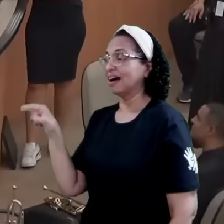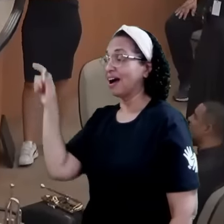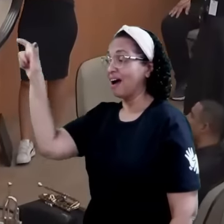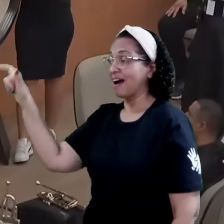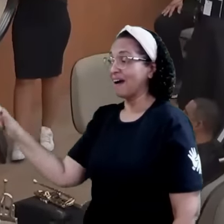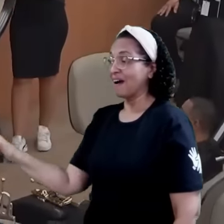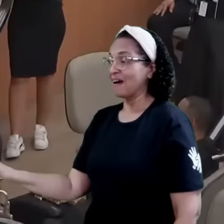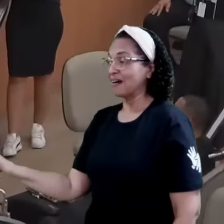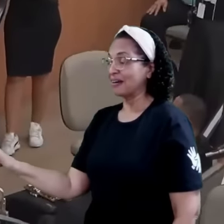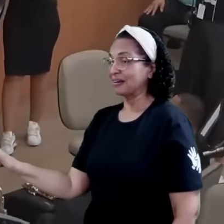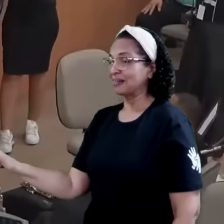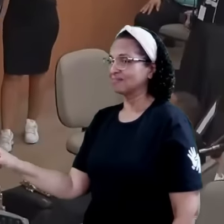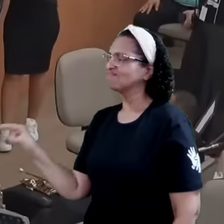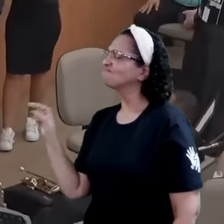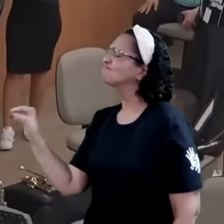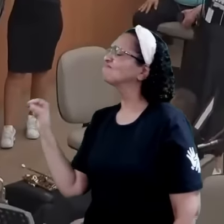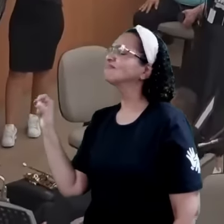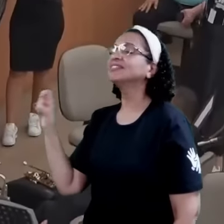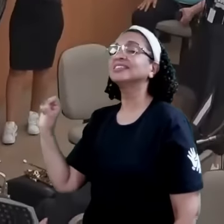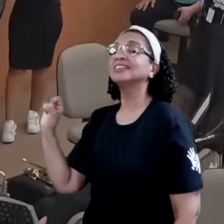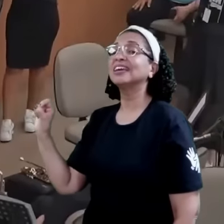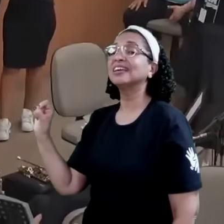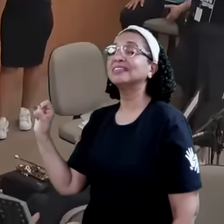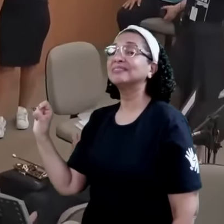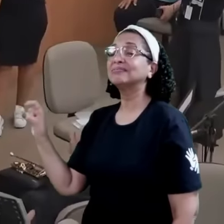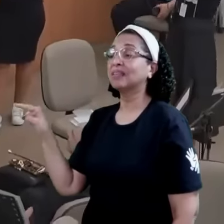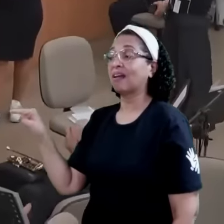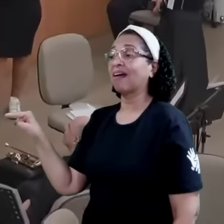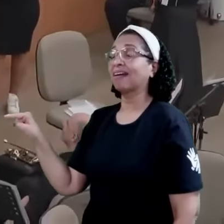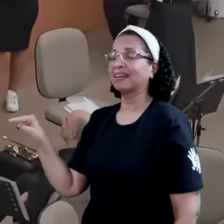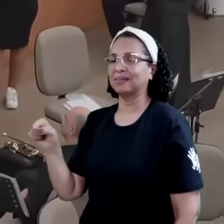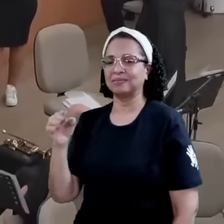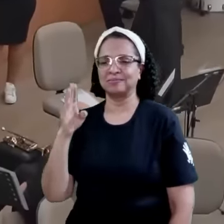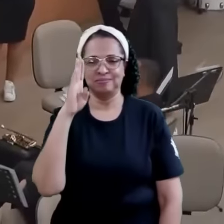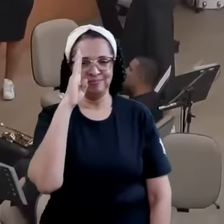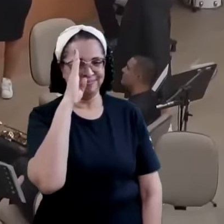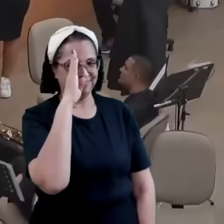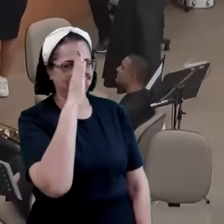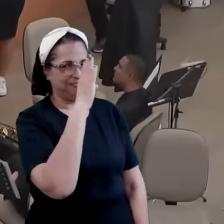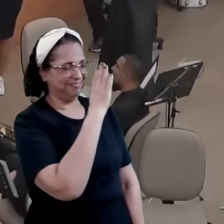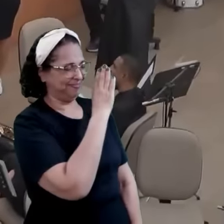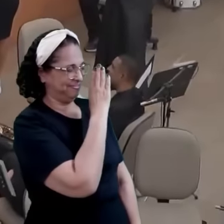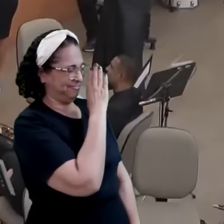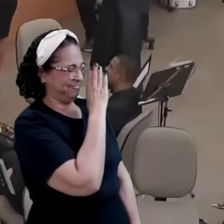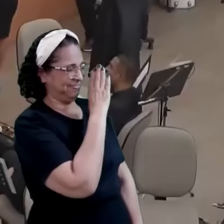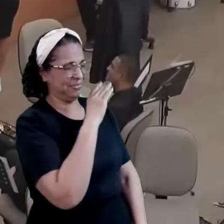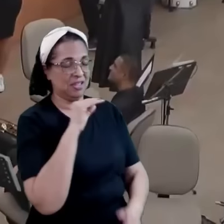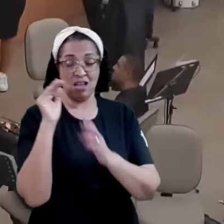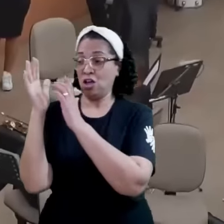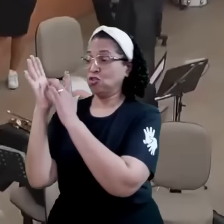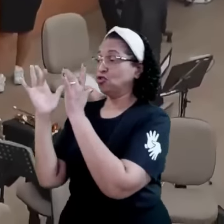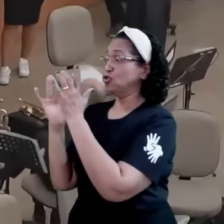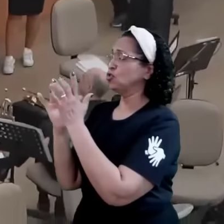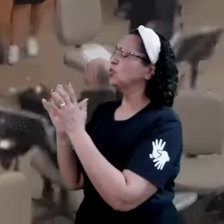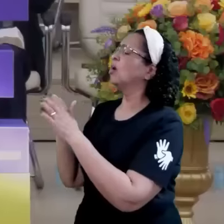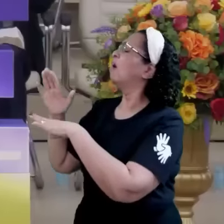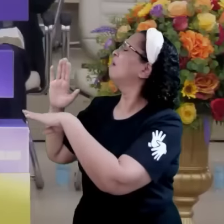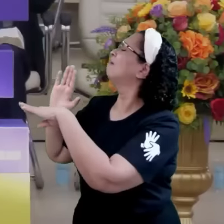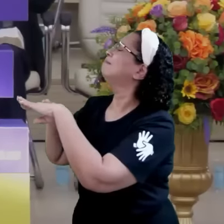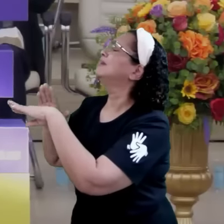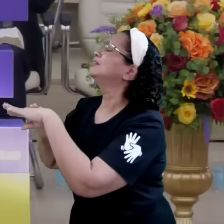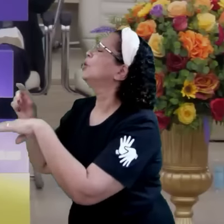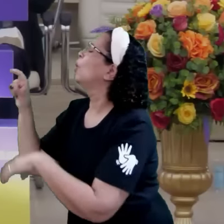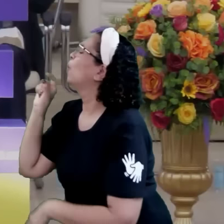irmão só alcança isso quem permanece eu me lembro de três textos